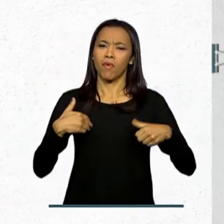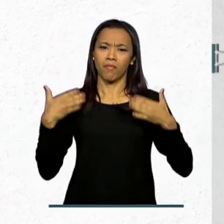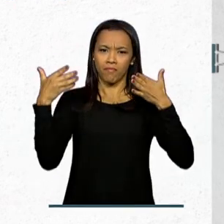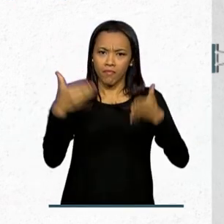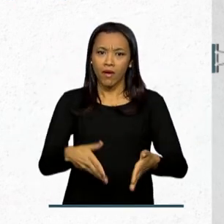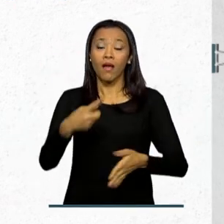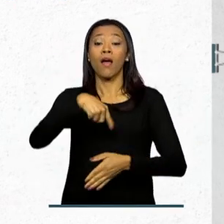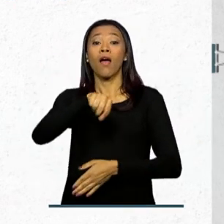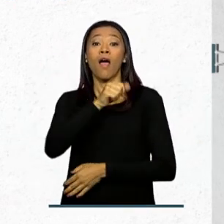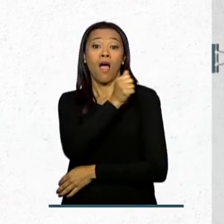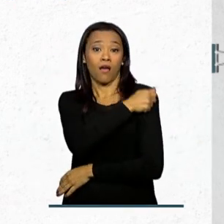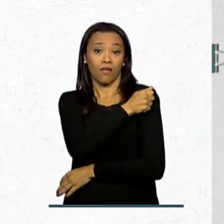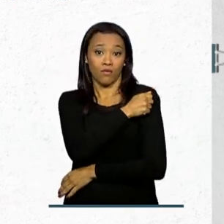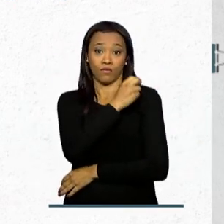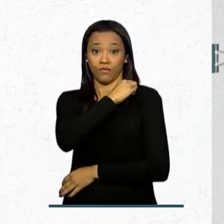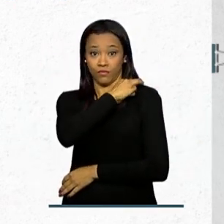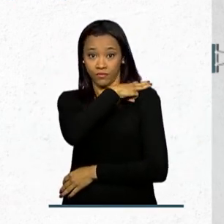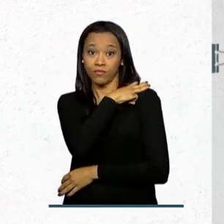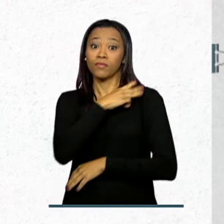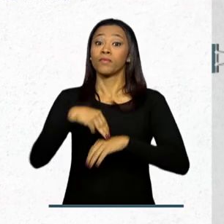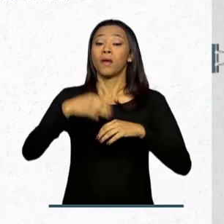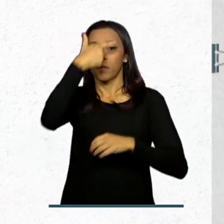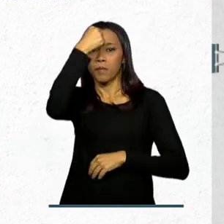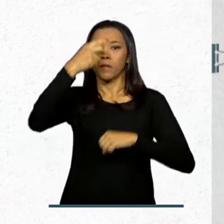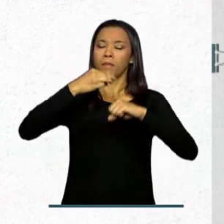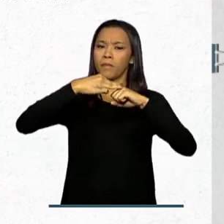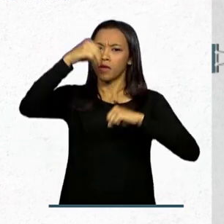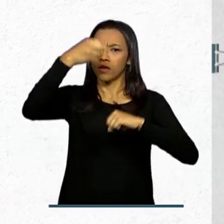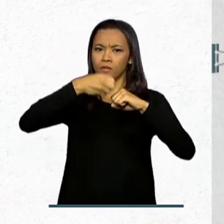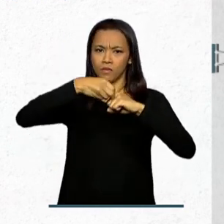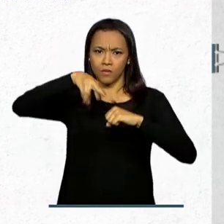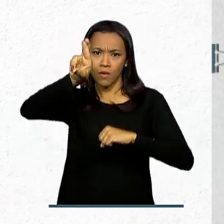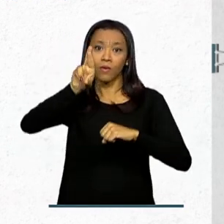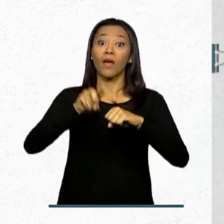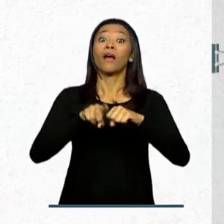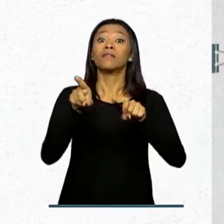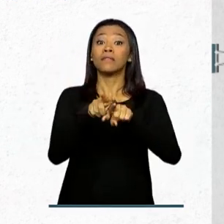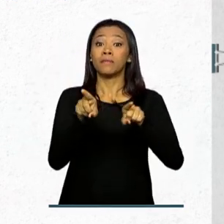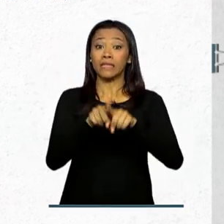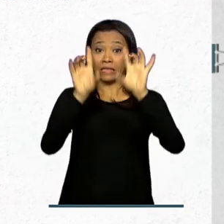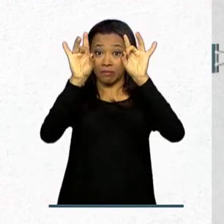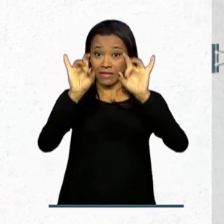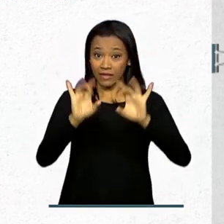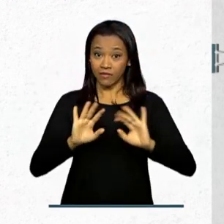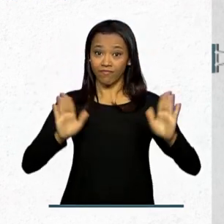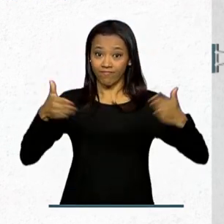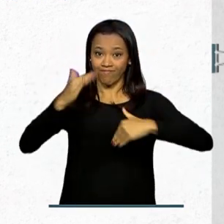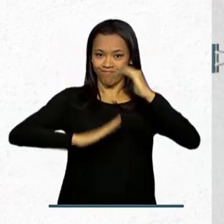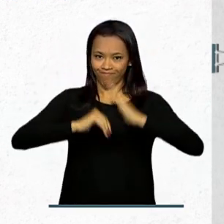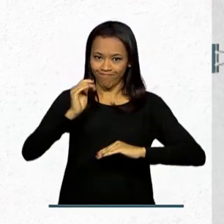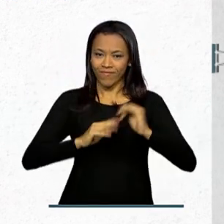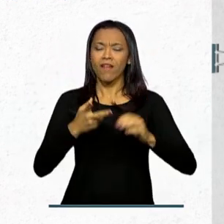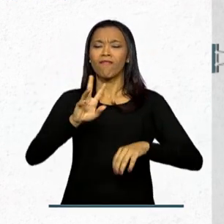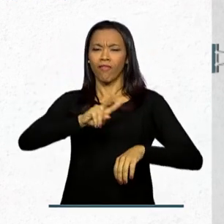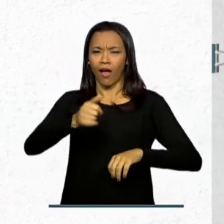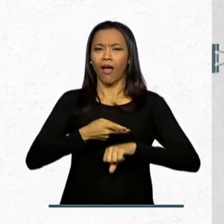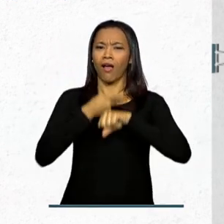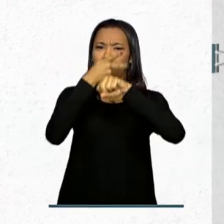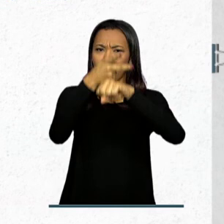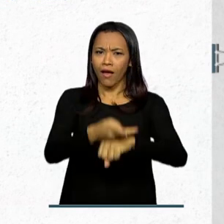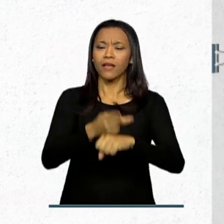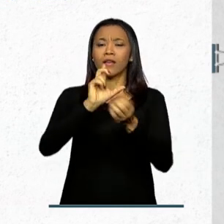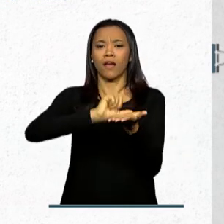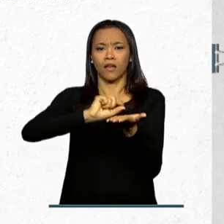participar alunos do ensino médio de graduação mestrado doutorado e especialistas na área serão premiados os